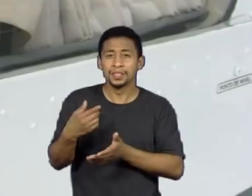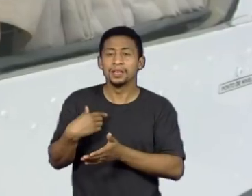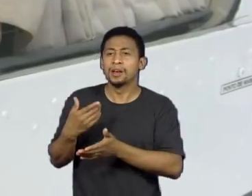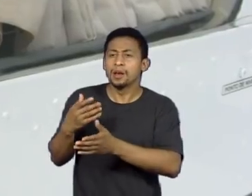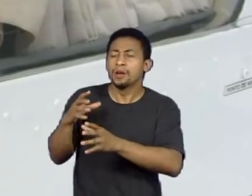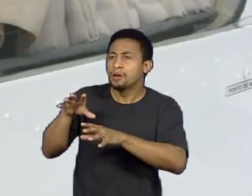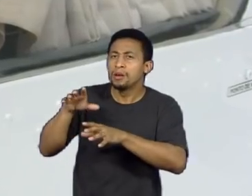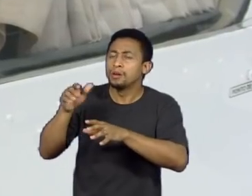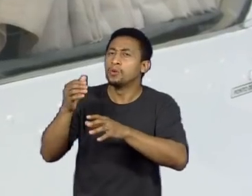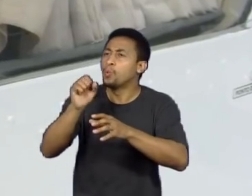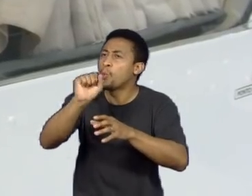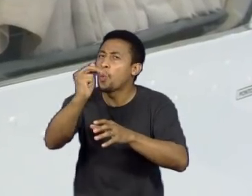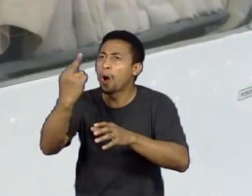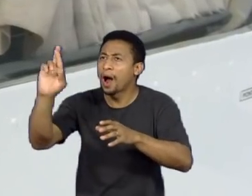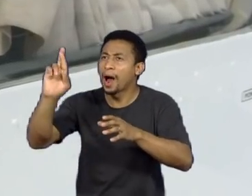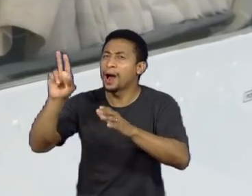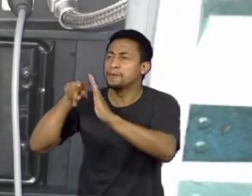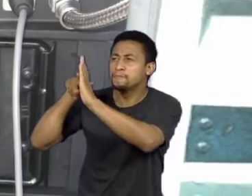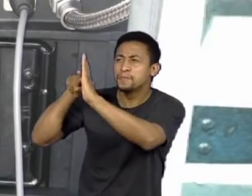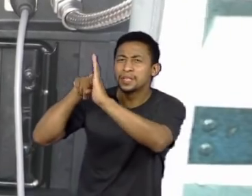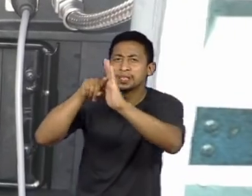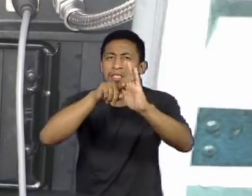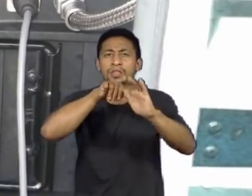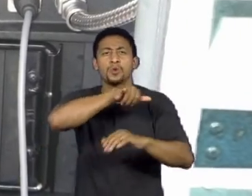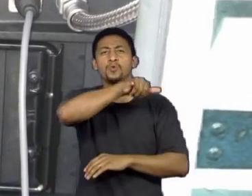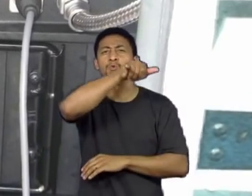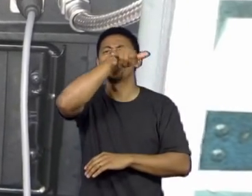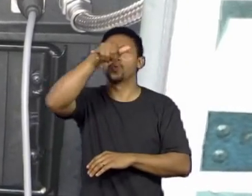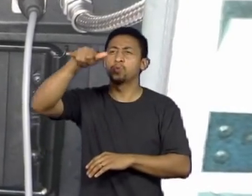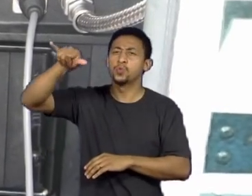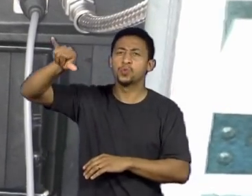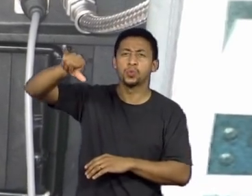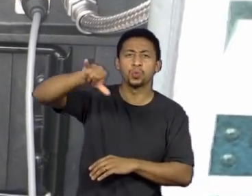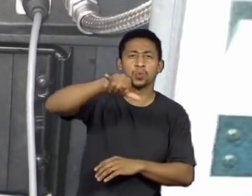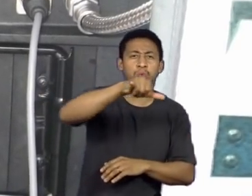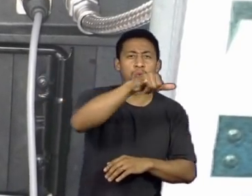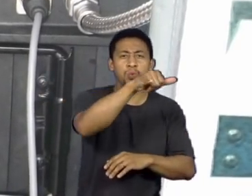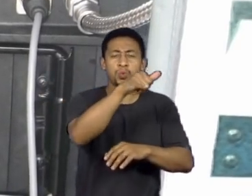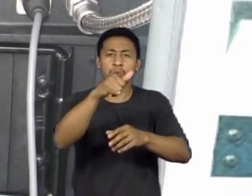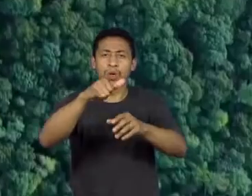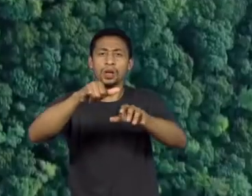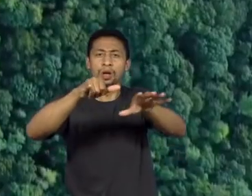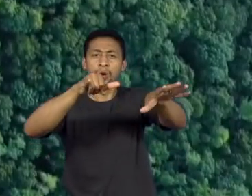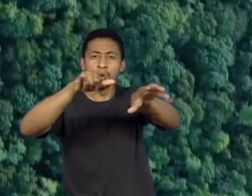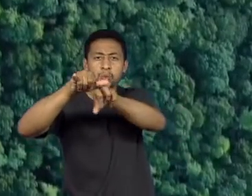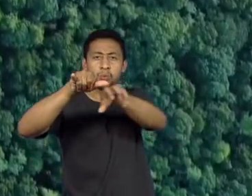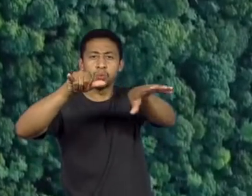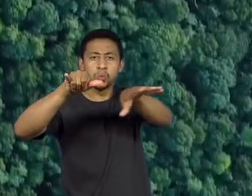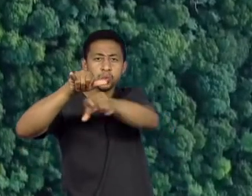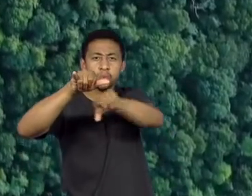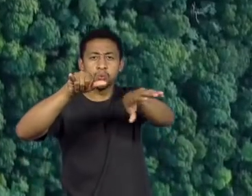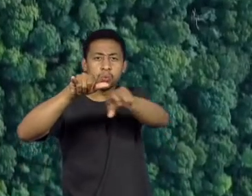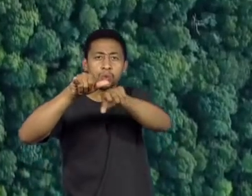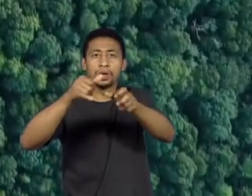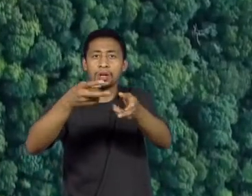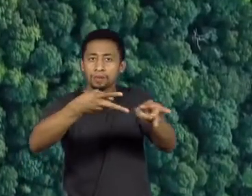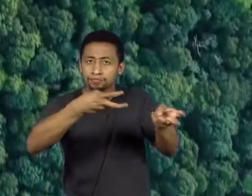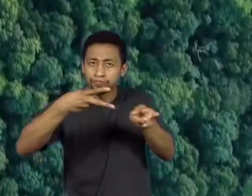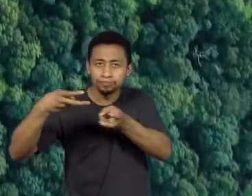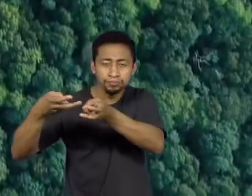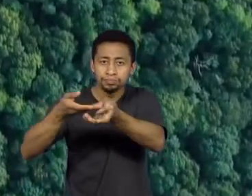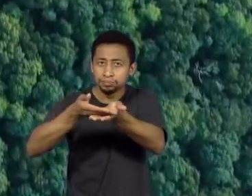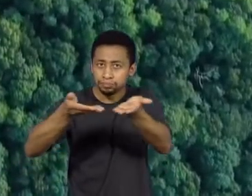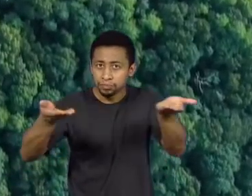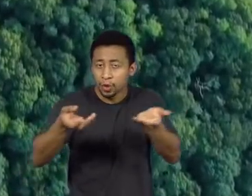de ar de diferentes altitudes de 4 regiões da floresta foram coletadas e